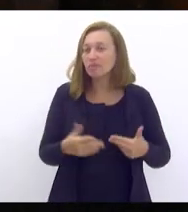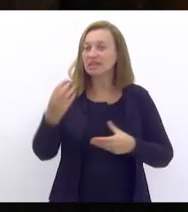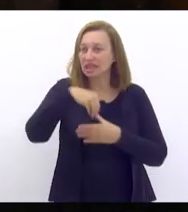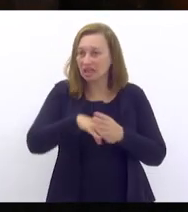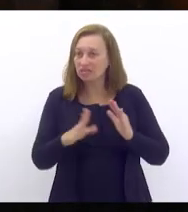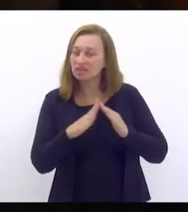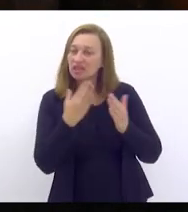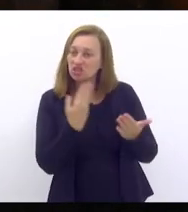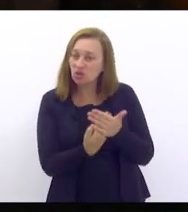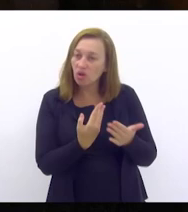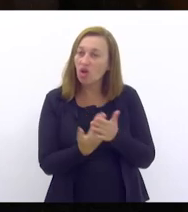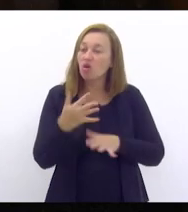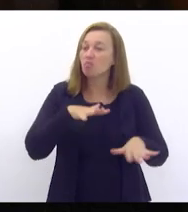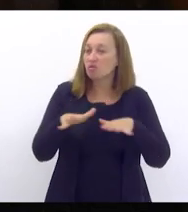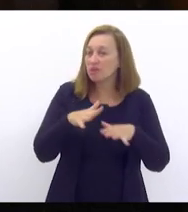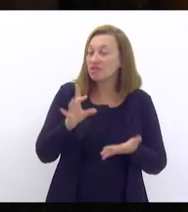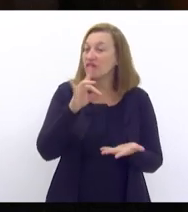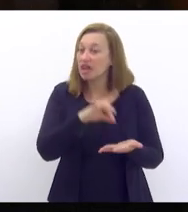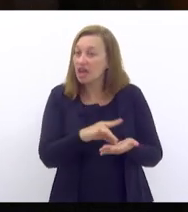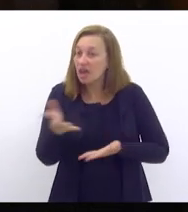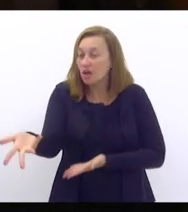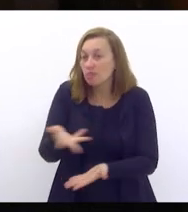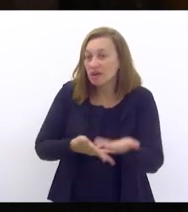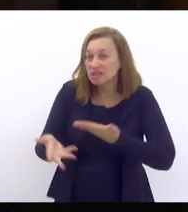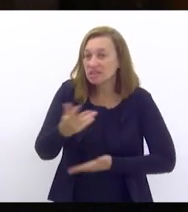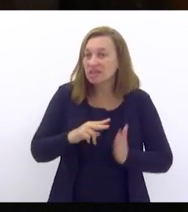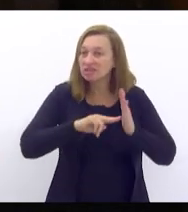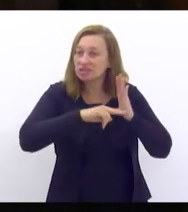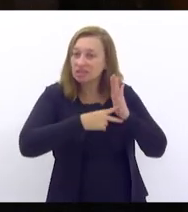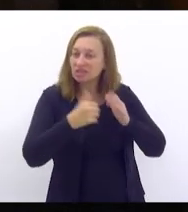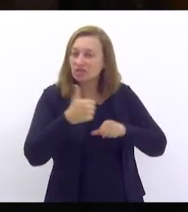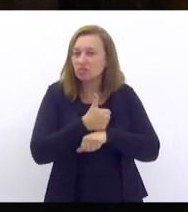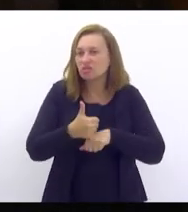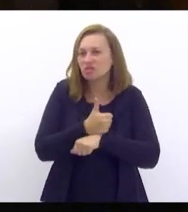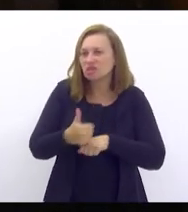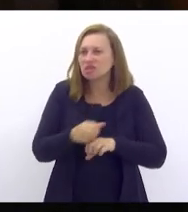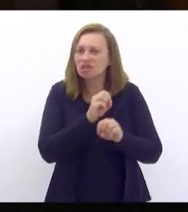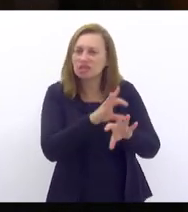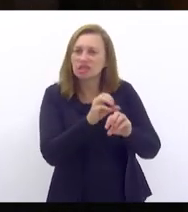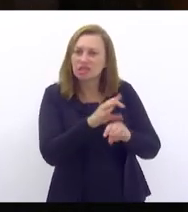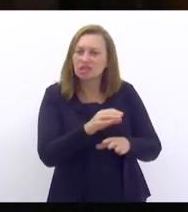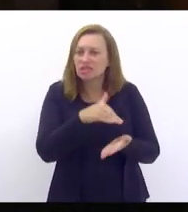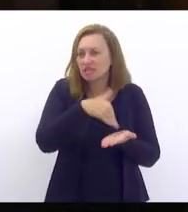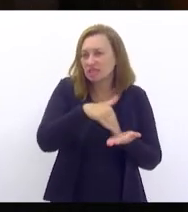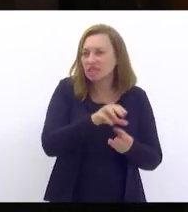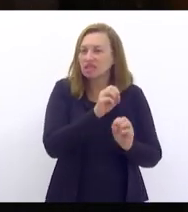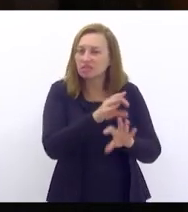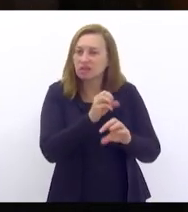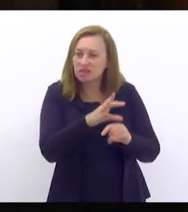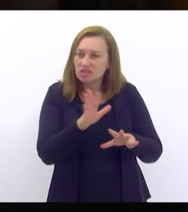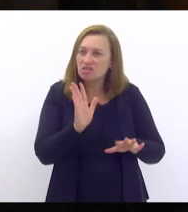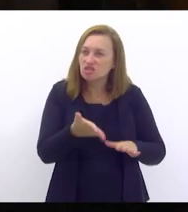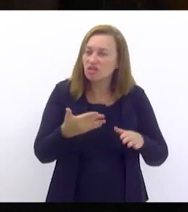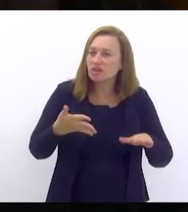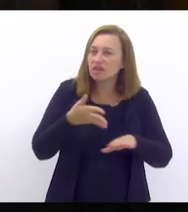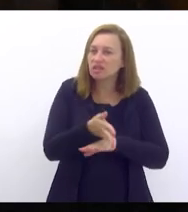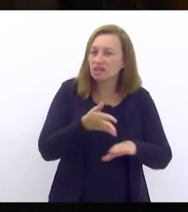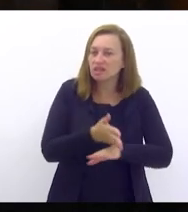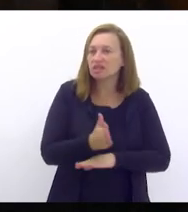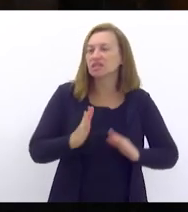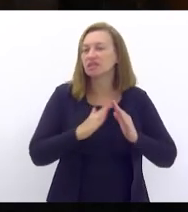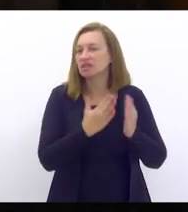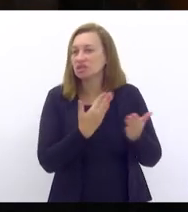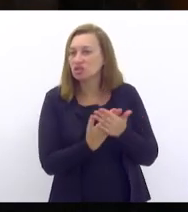movimento real, que em parceria com o Sindicato dos Profissionais de Educação, o CEP, já vem ocupando as escolas da